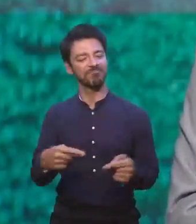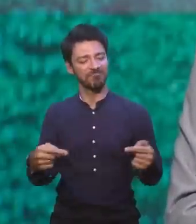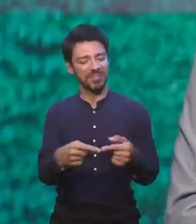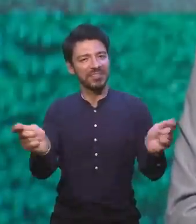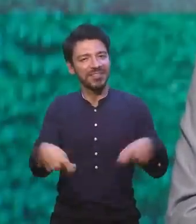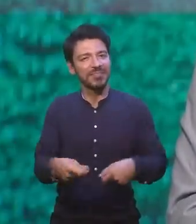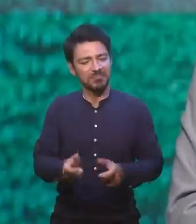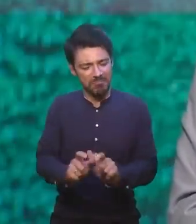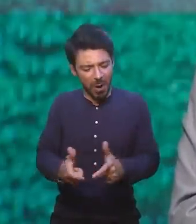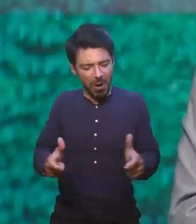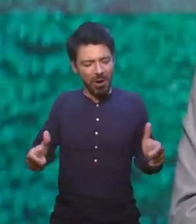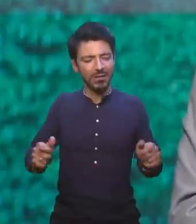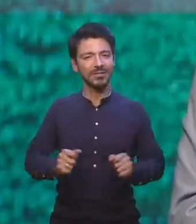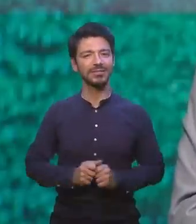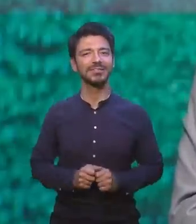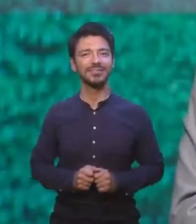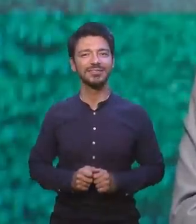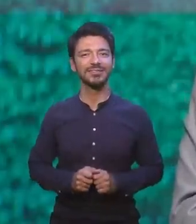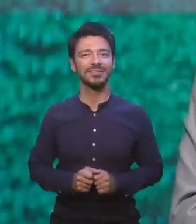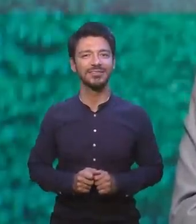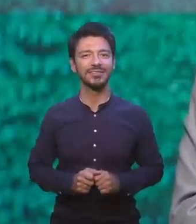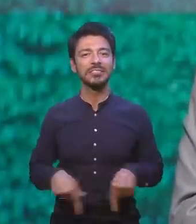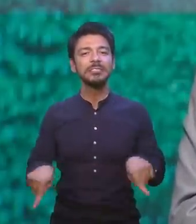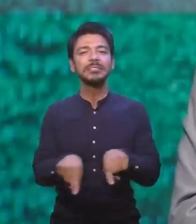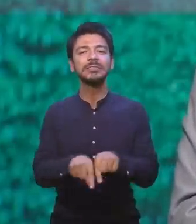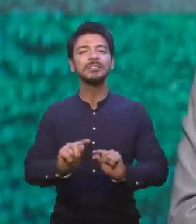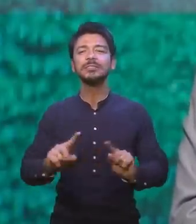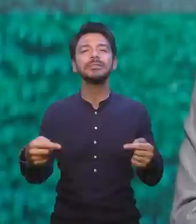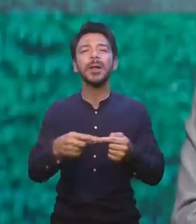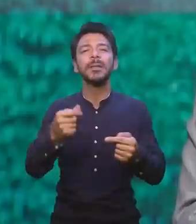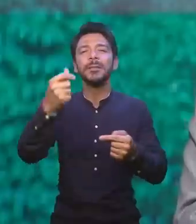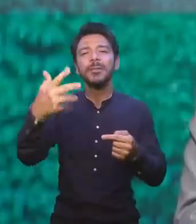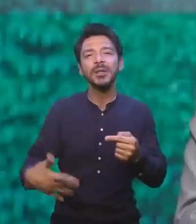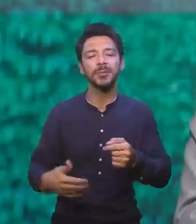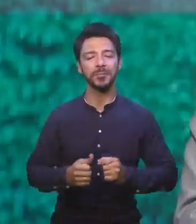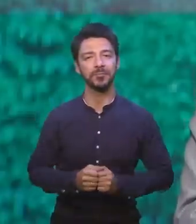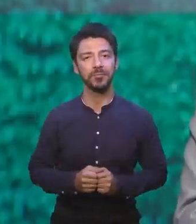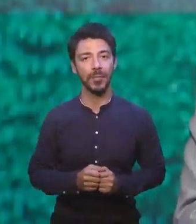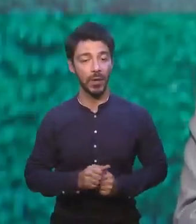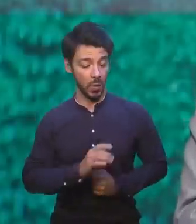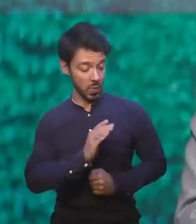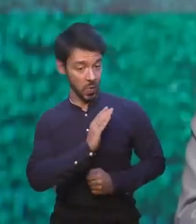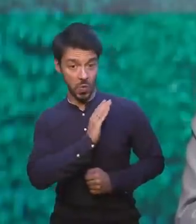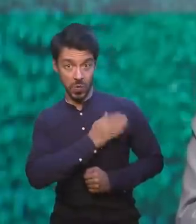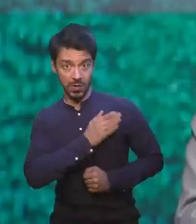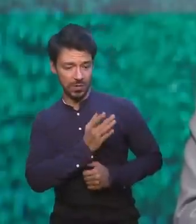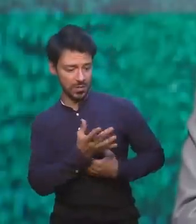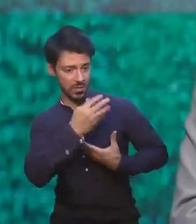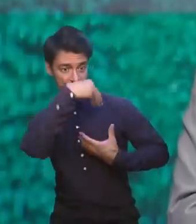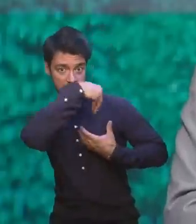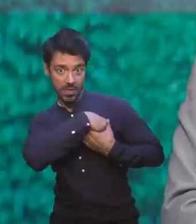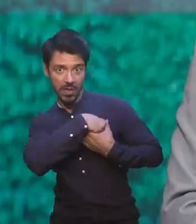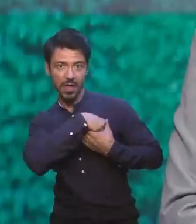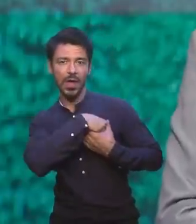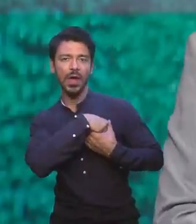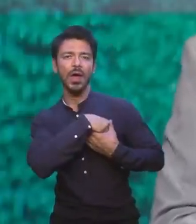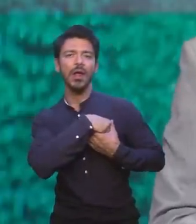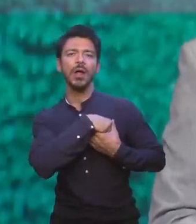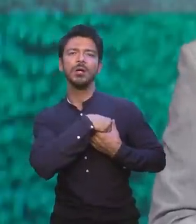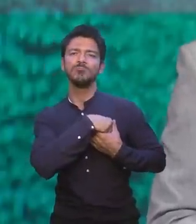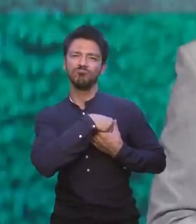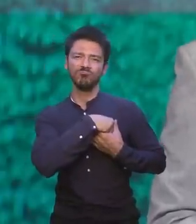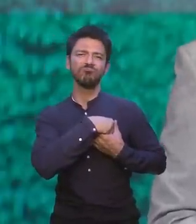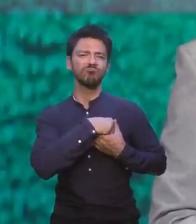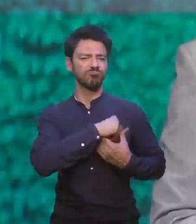Ele diz assim ainda, imunizar o vosso coração contra todos os enganos da vida transitória. Imunizar